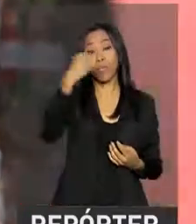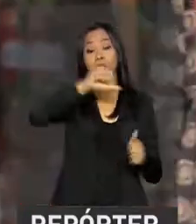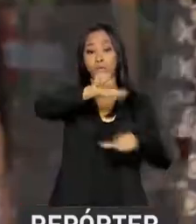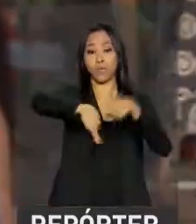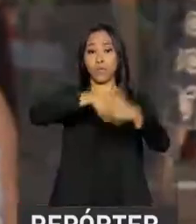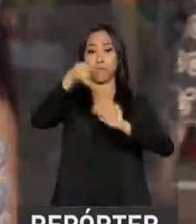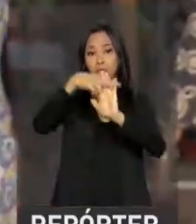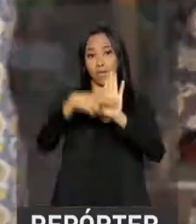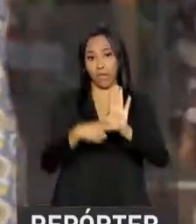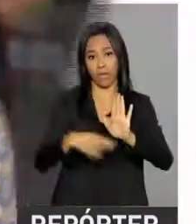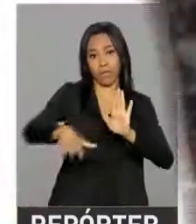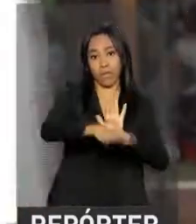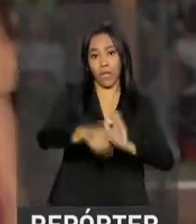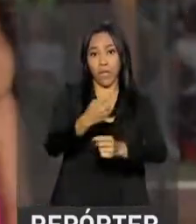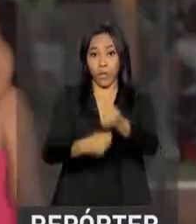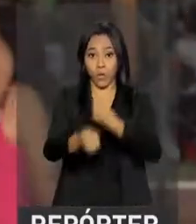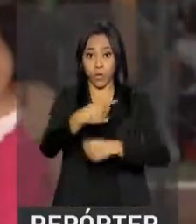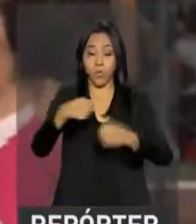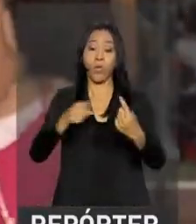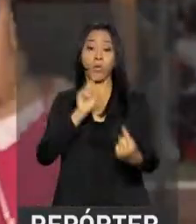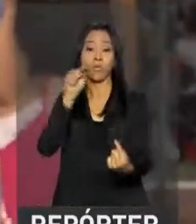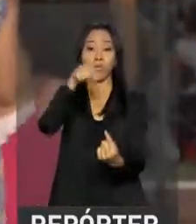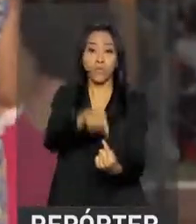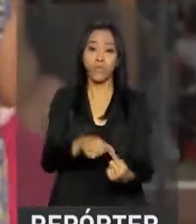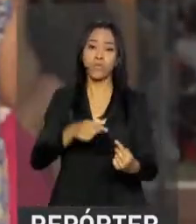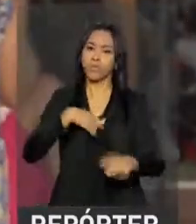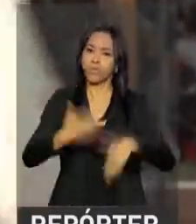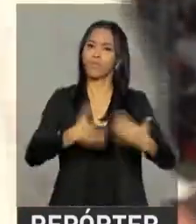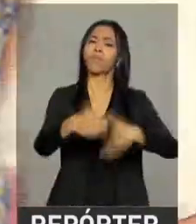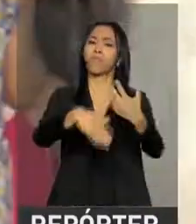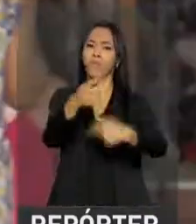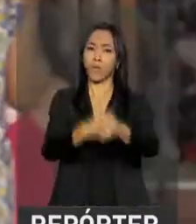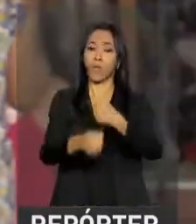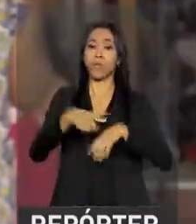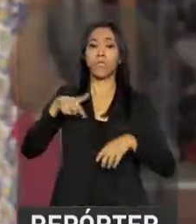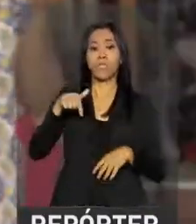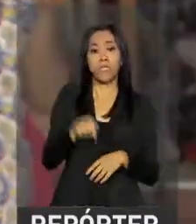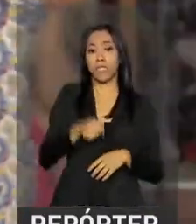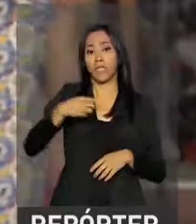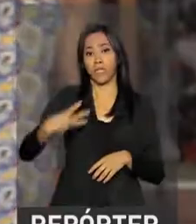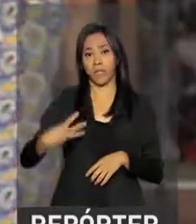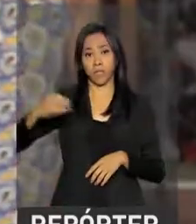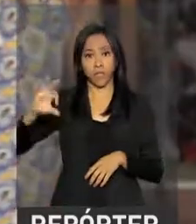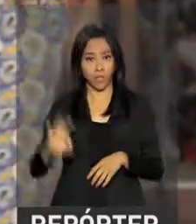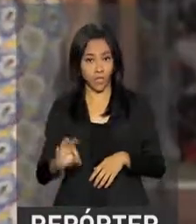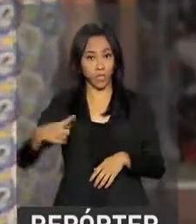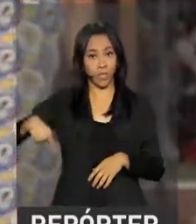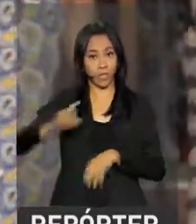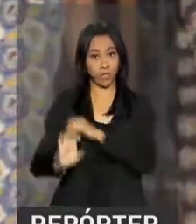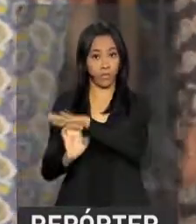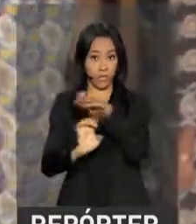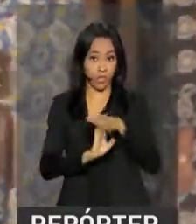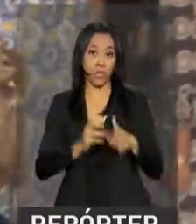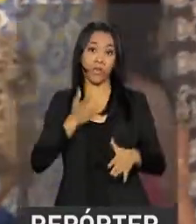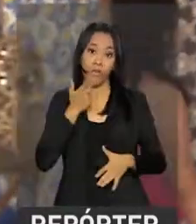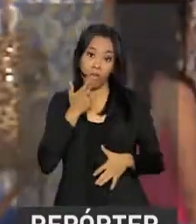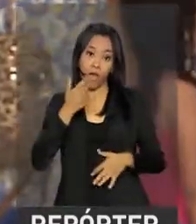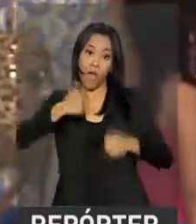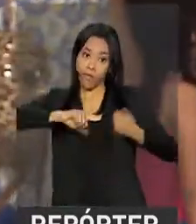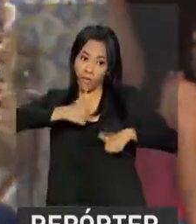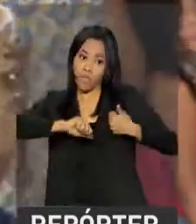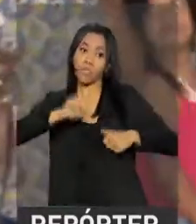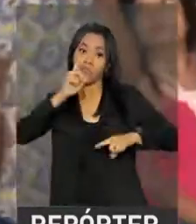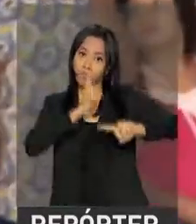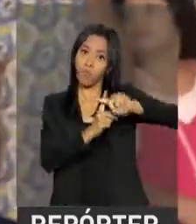política econômica para o crescimento do país e 73% dos empresários também avaliam como positivo